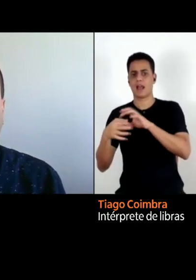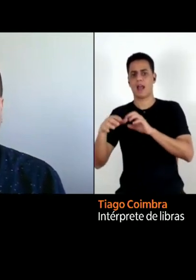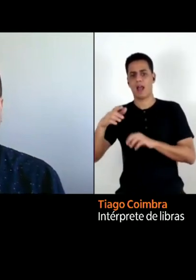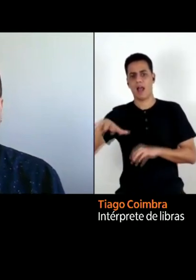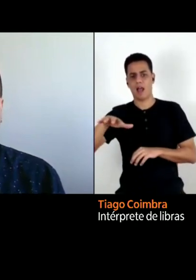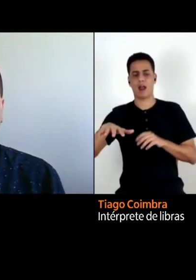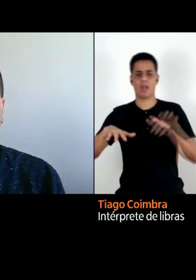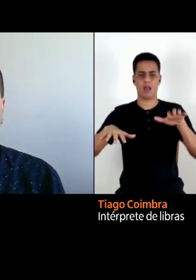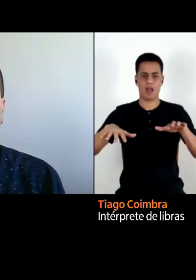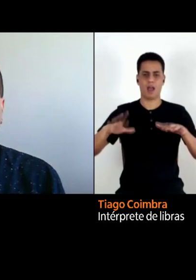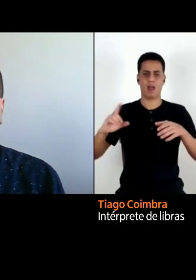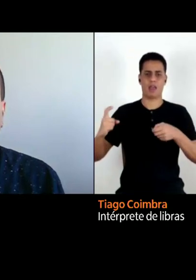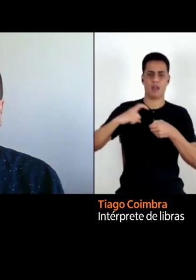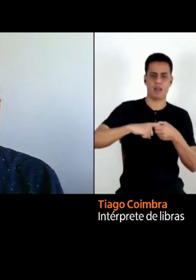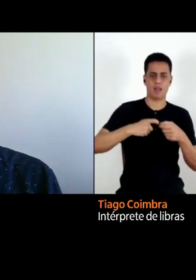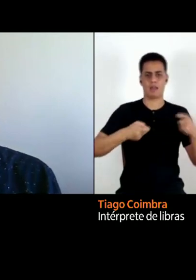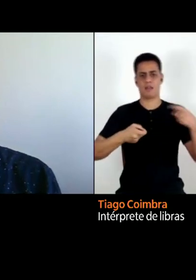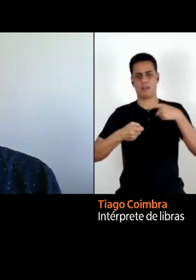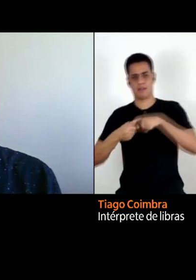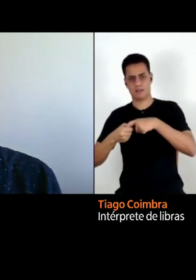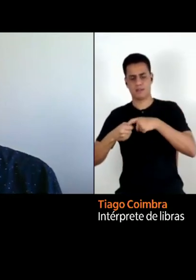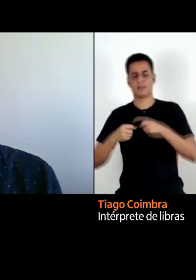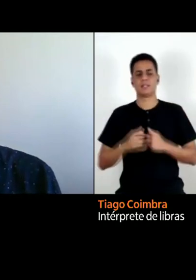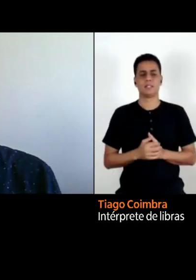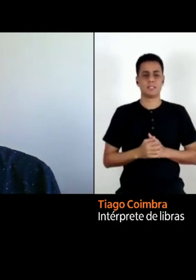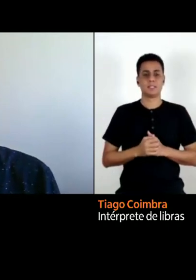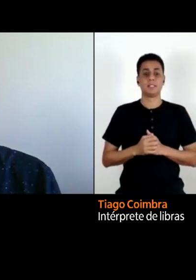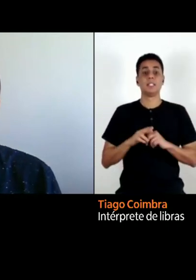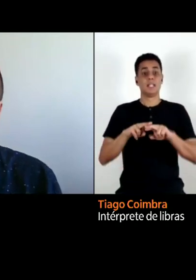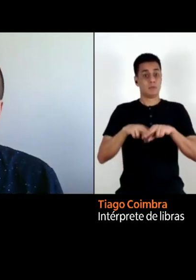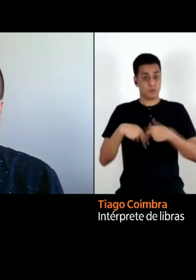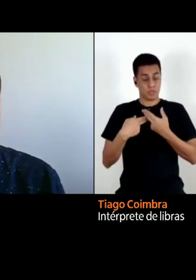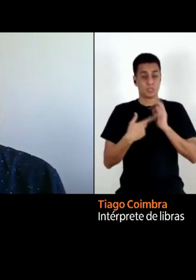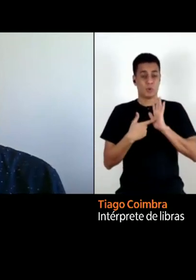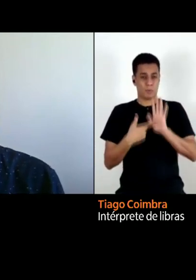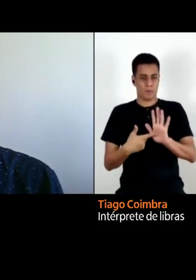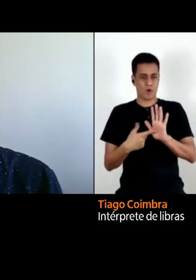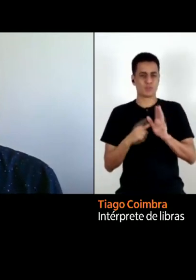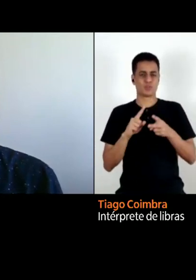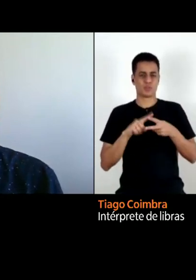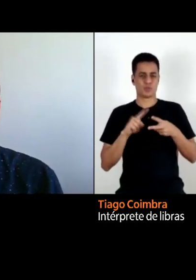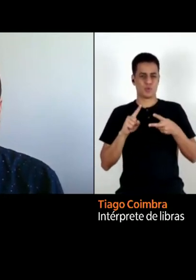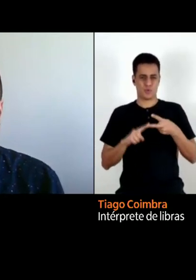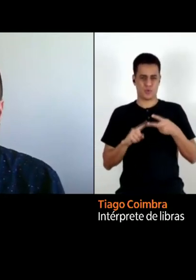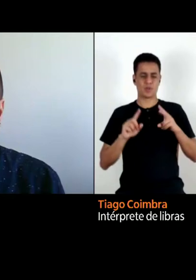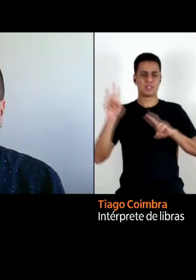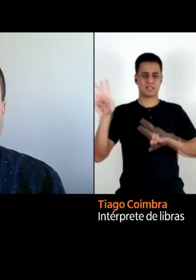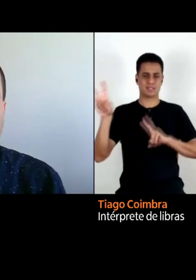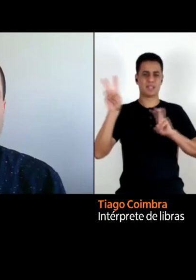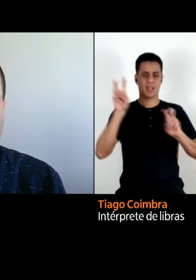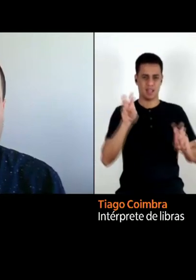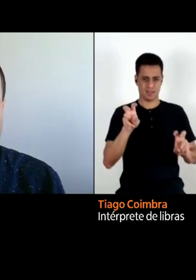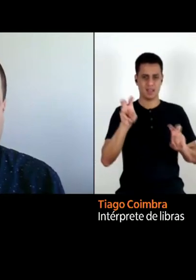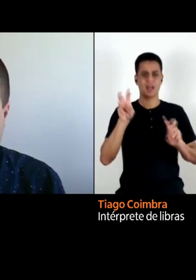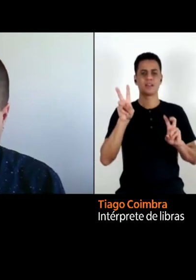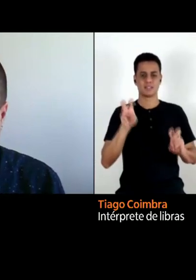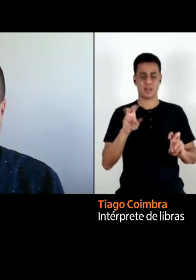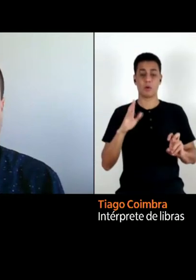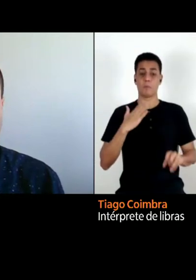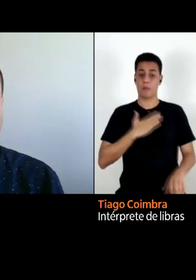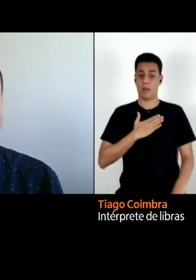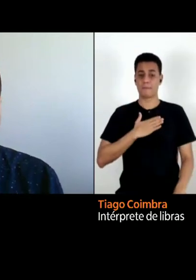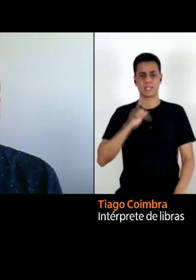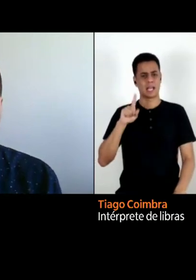Para tanto, começo com duas situações, ou melhor, duas citações para mim exemplares.